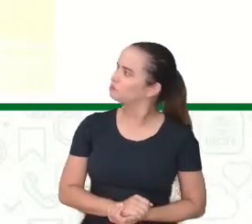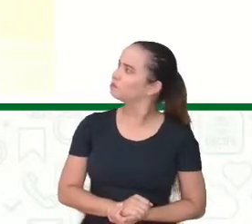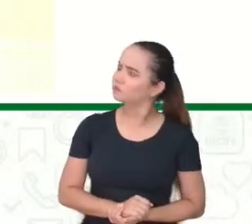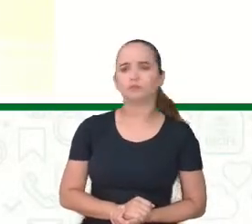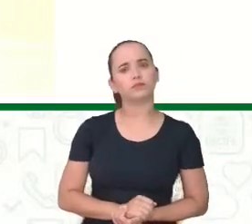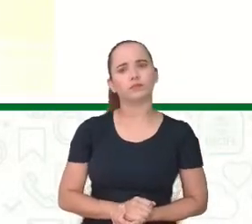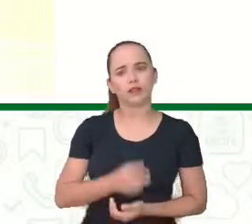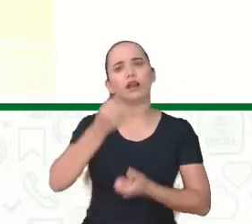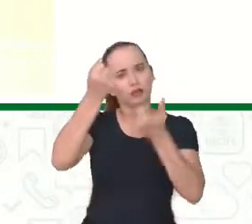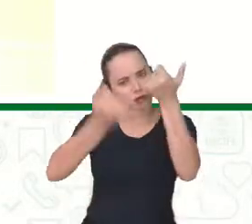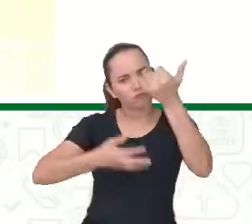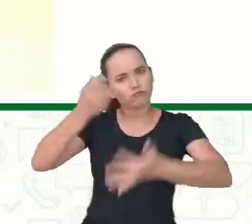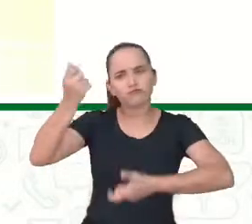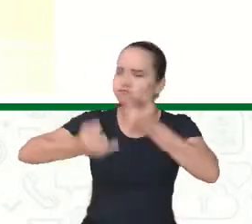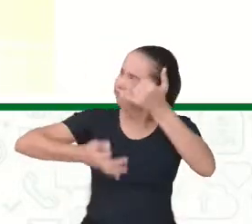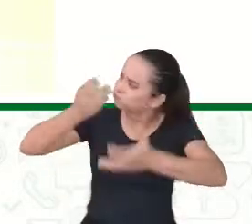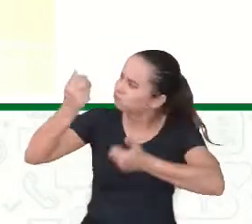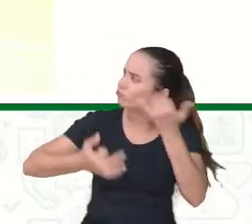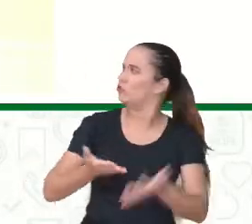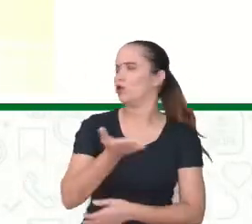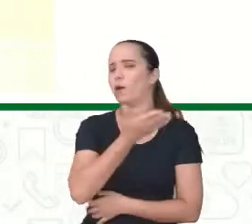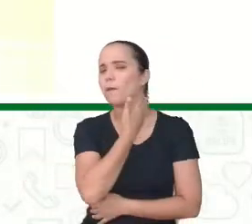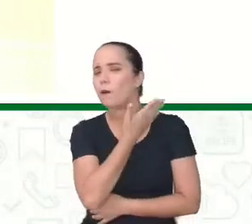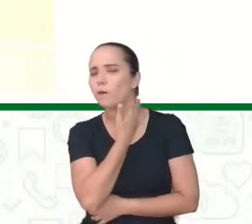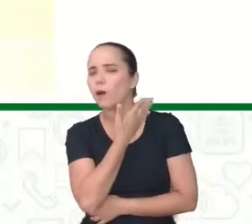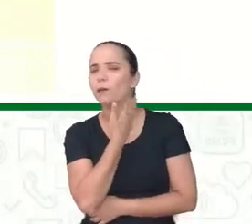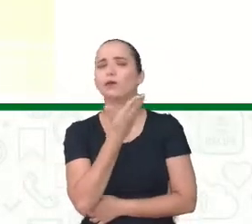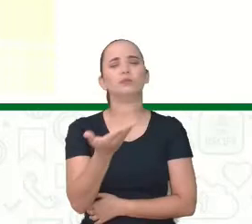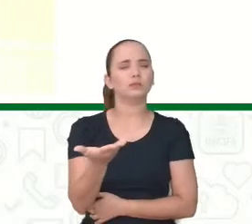Ela está contando alguma coisa, conversando alguma coisa.